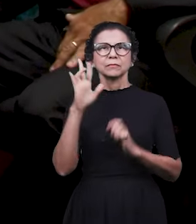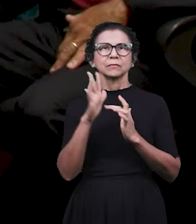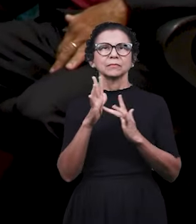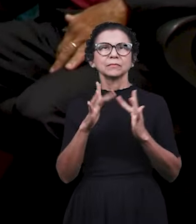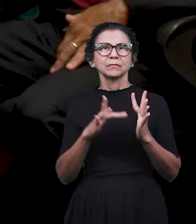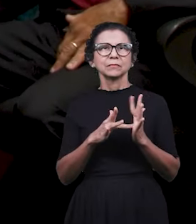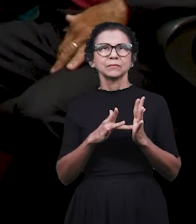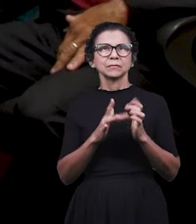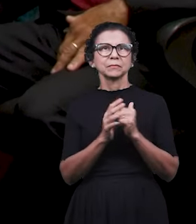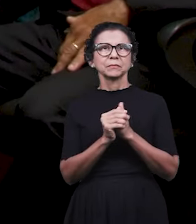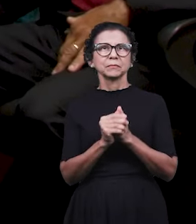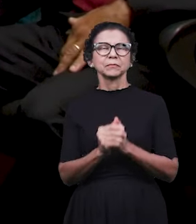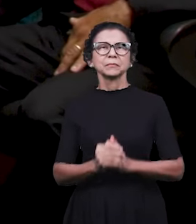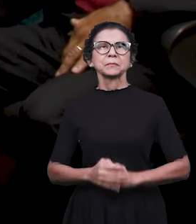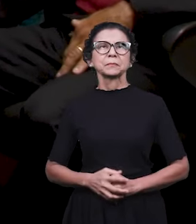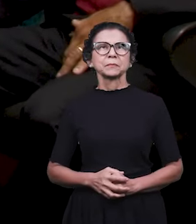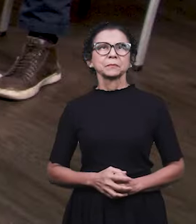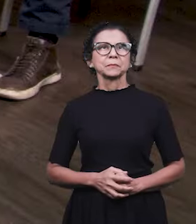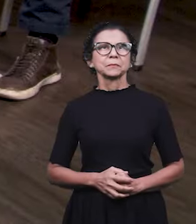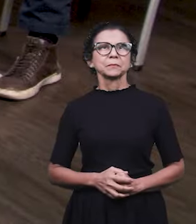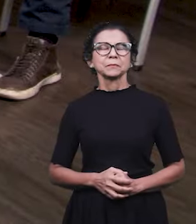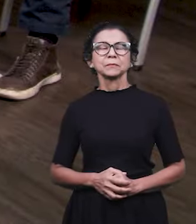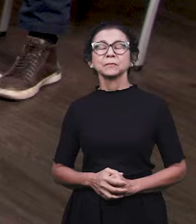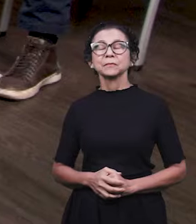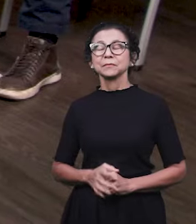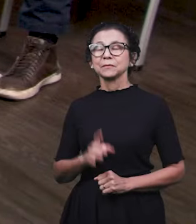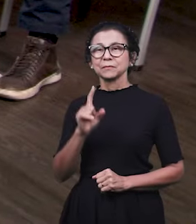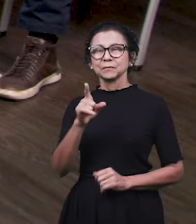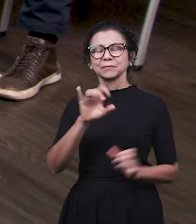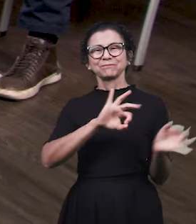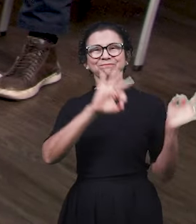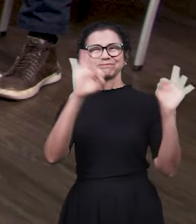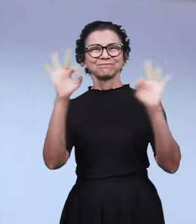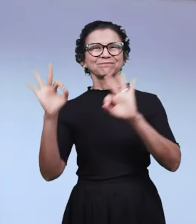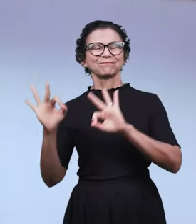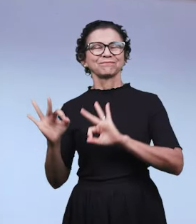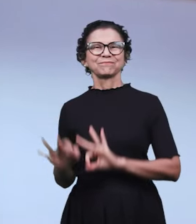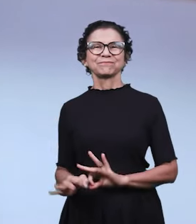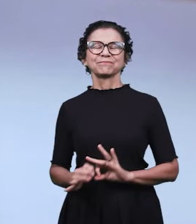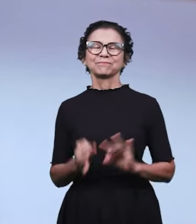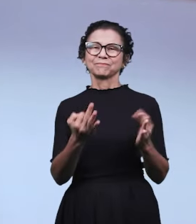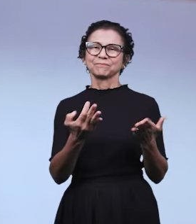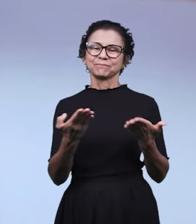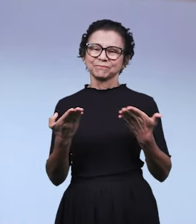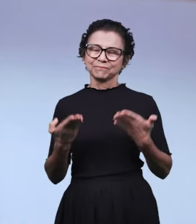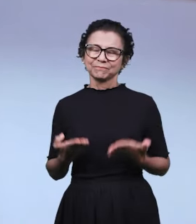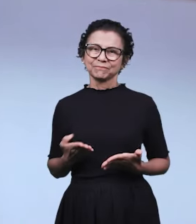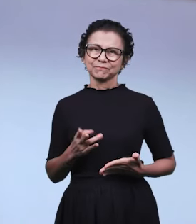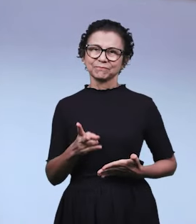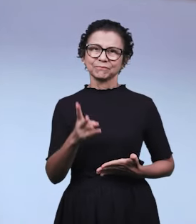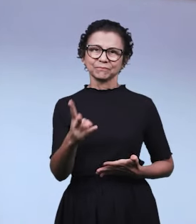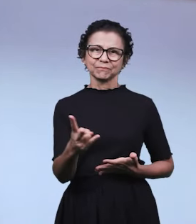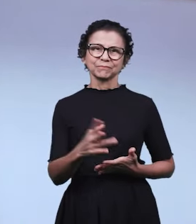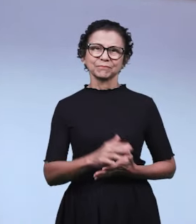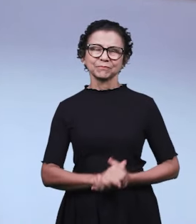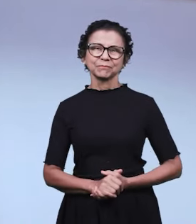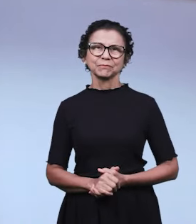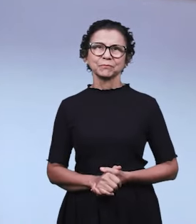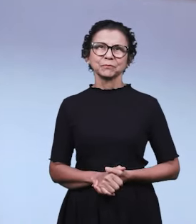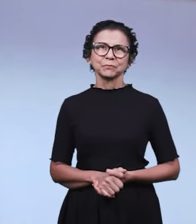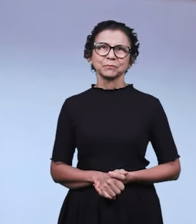Amém. Paz do Senhor, Fernanda. E a você que nos assiste, nós convidamos a permanecer